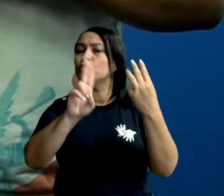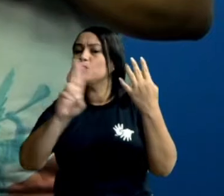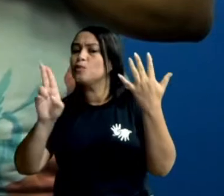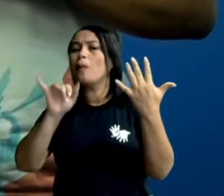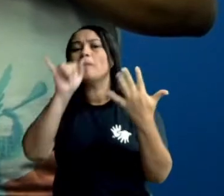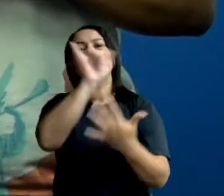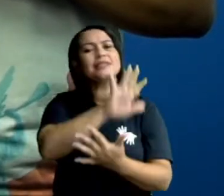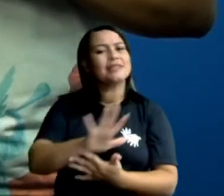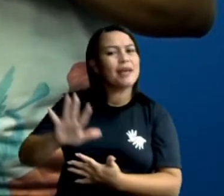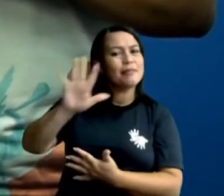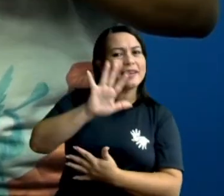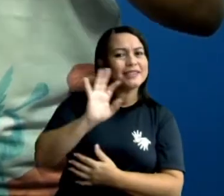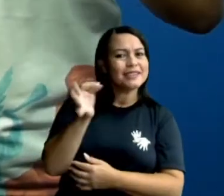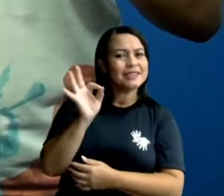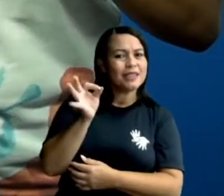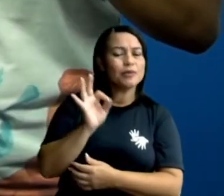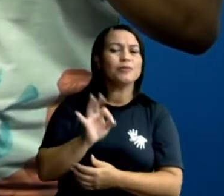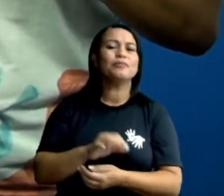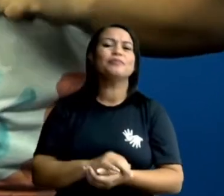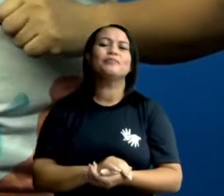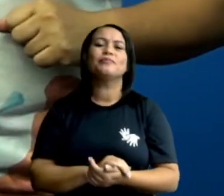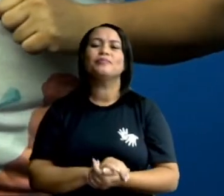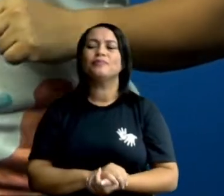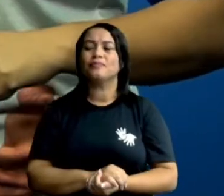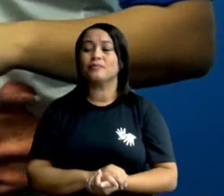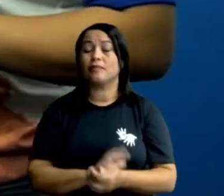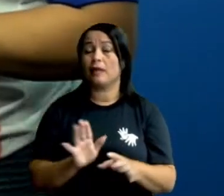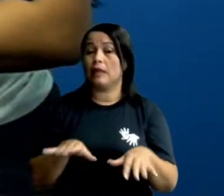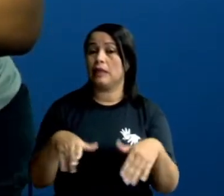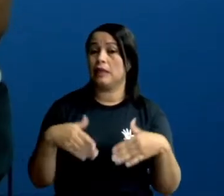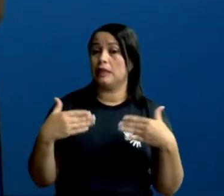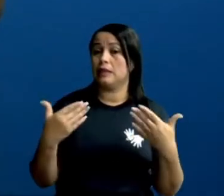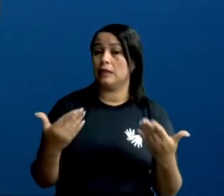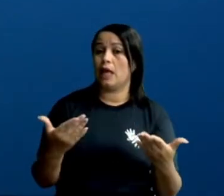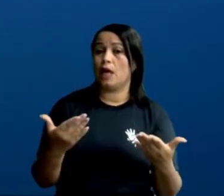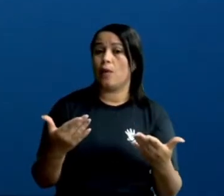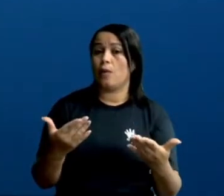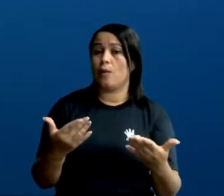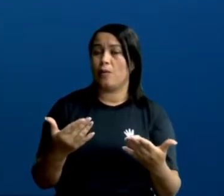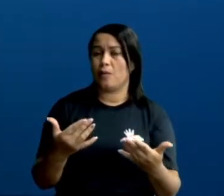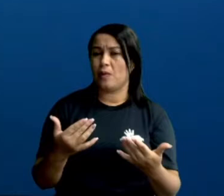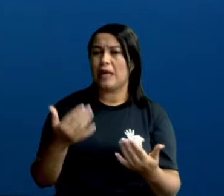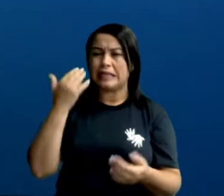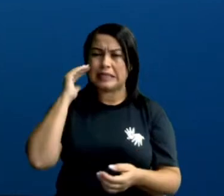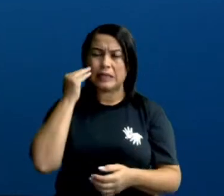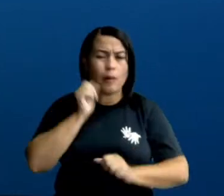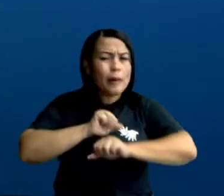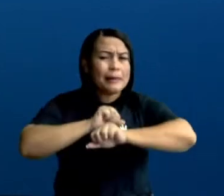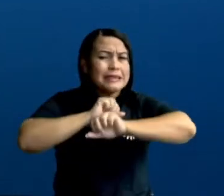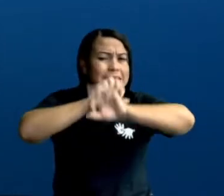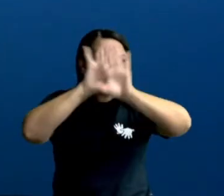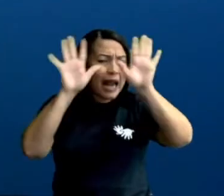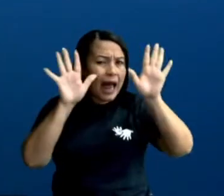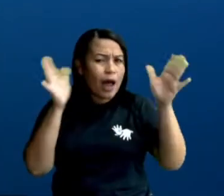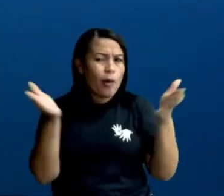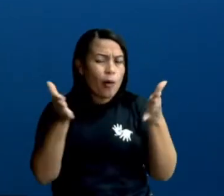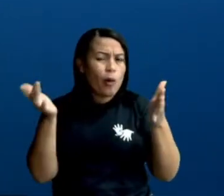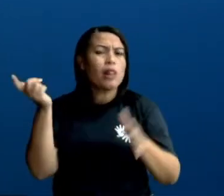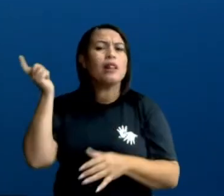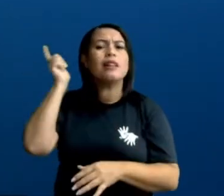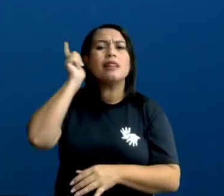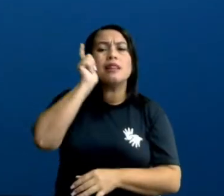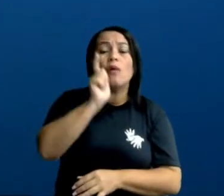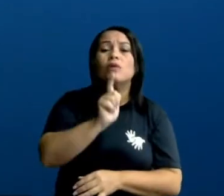dessas figurinhas geométricas, tá certo? Então, tá melhor agora? Tá